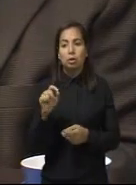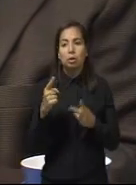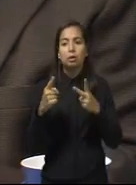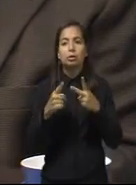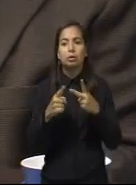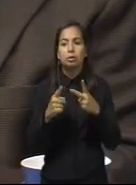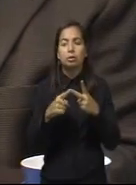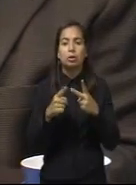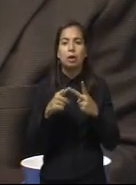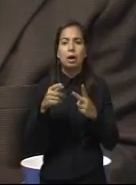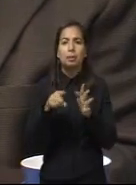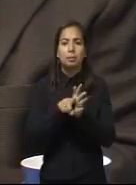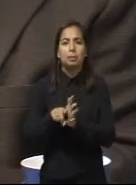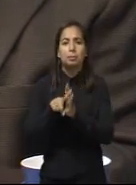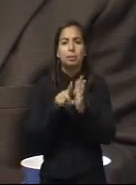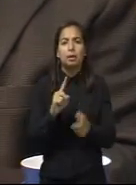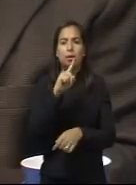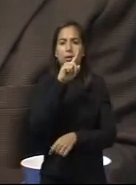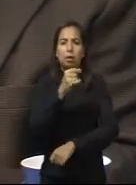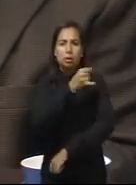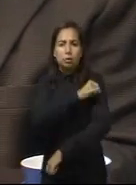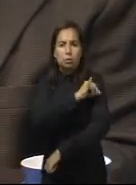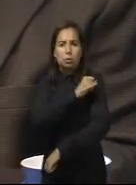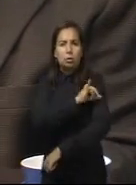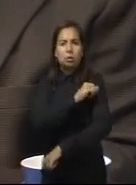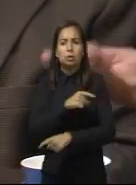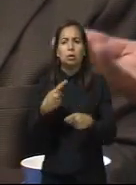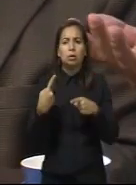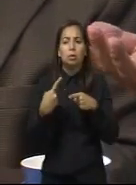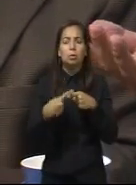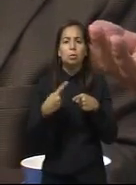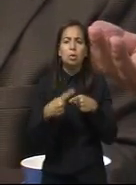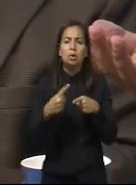um tempo no Rio sobre por que esses meninos